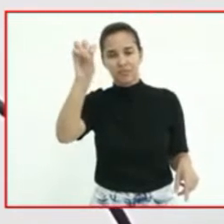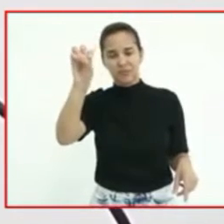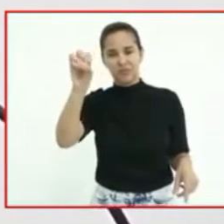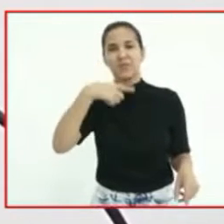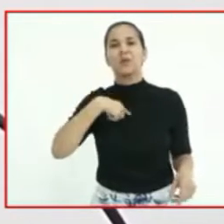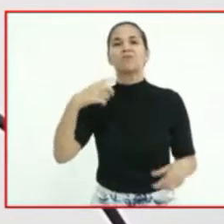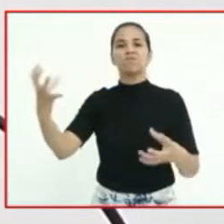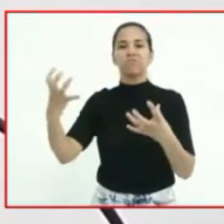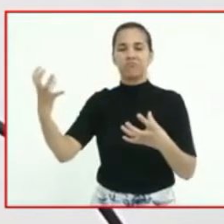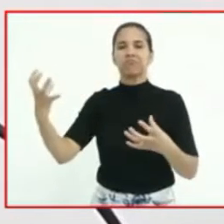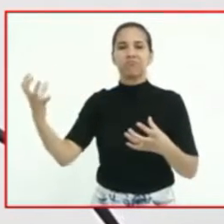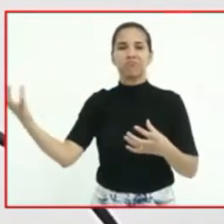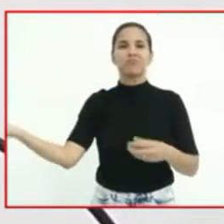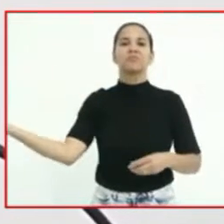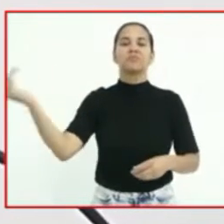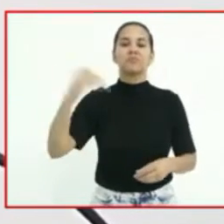Fiz questão de vir à tribuna.